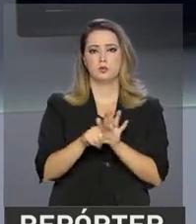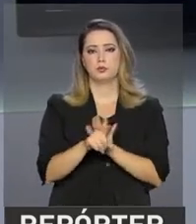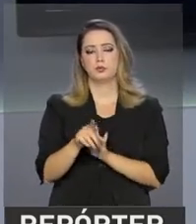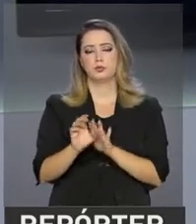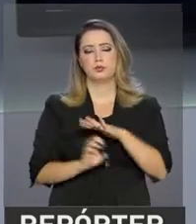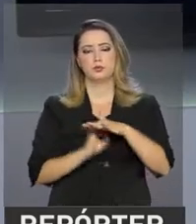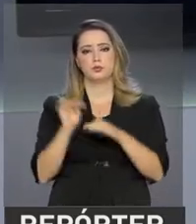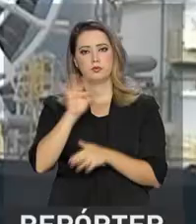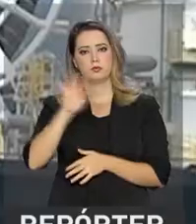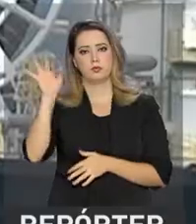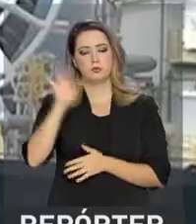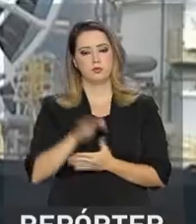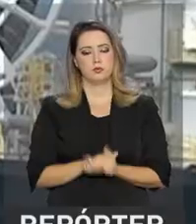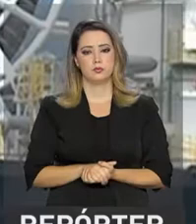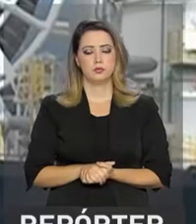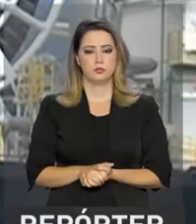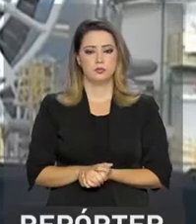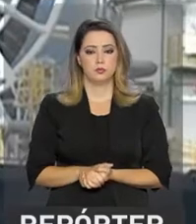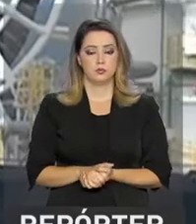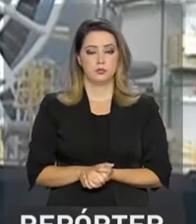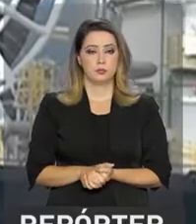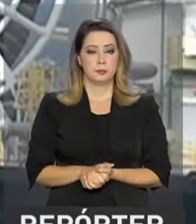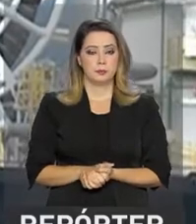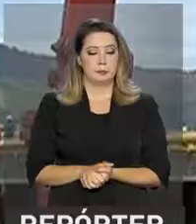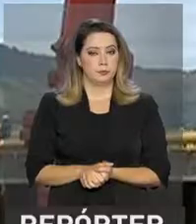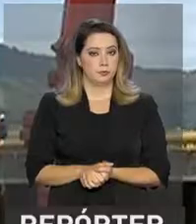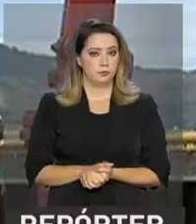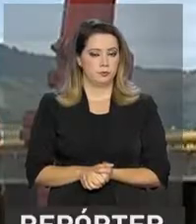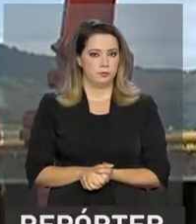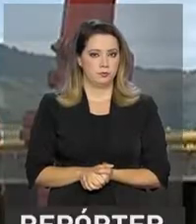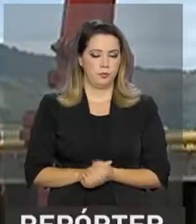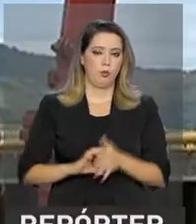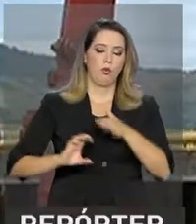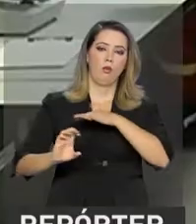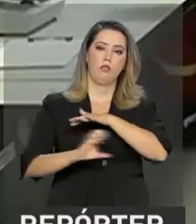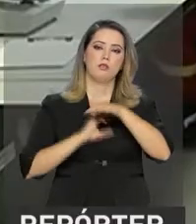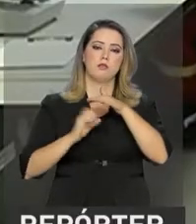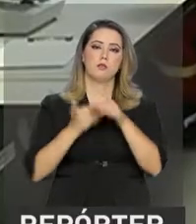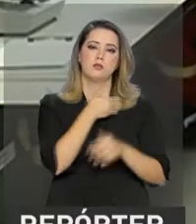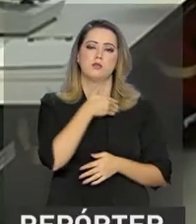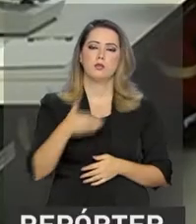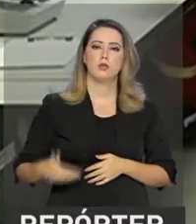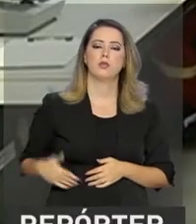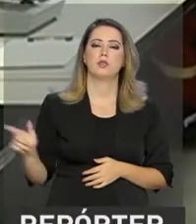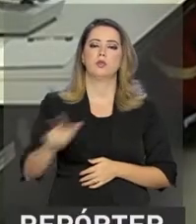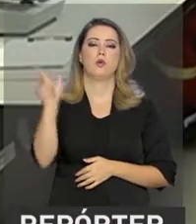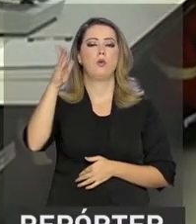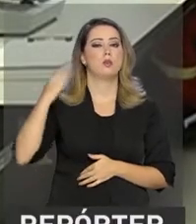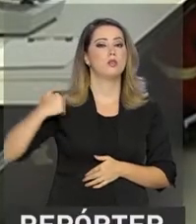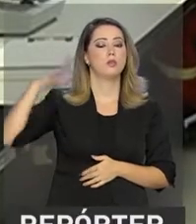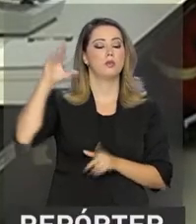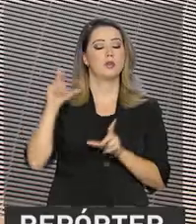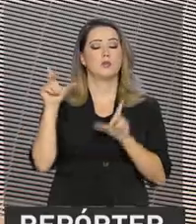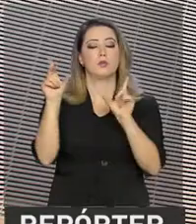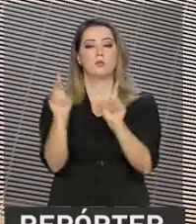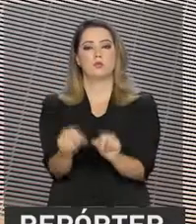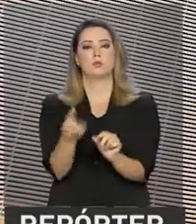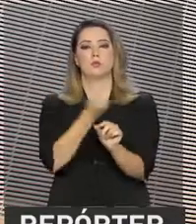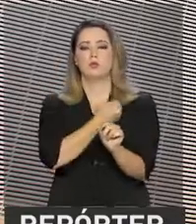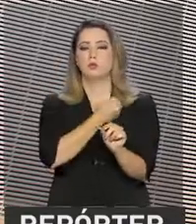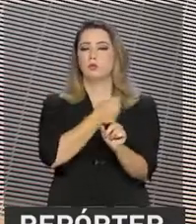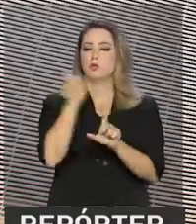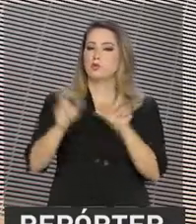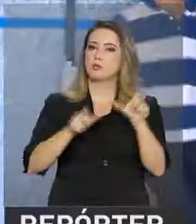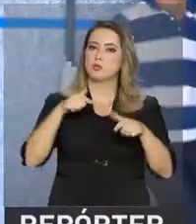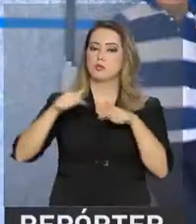trimestre as empresas do governo estão lucrando mais com o menor número de funcionários juntas